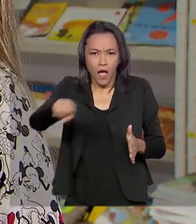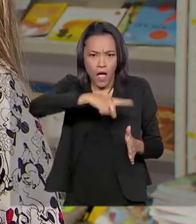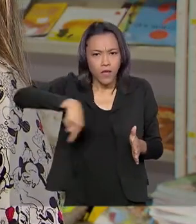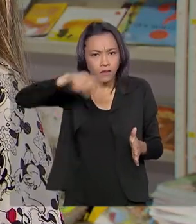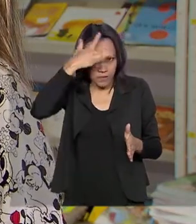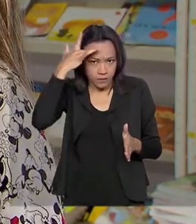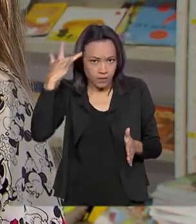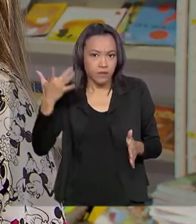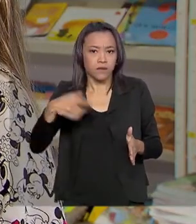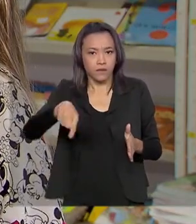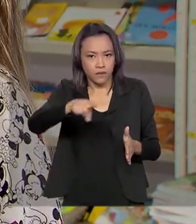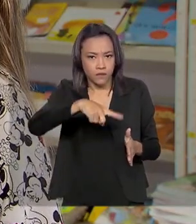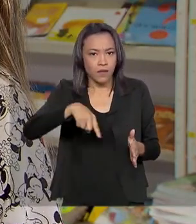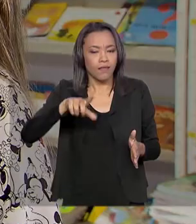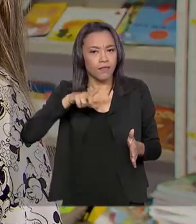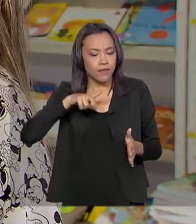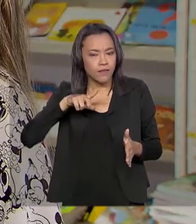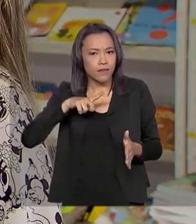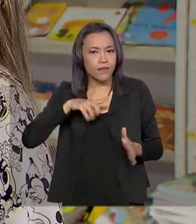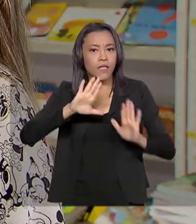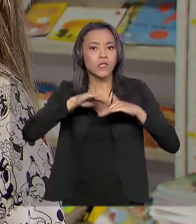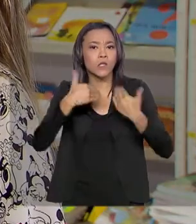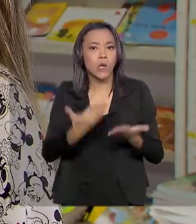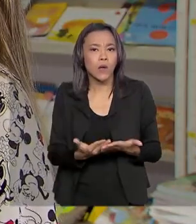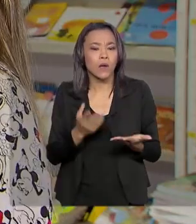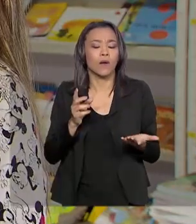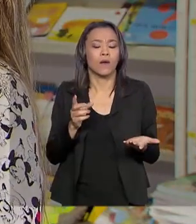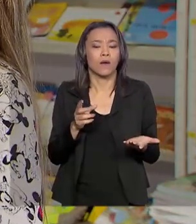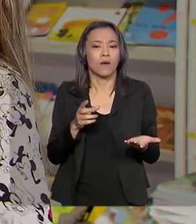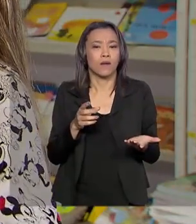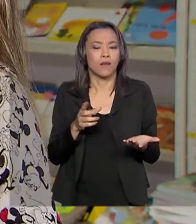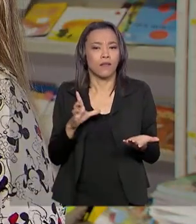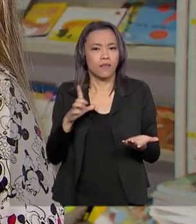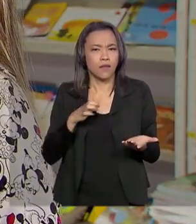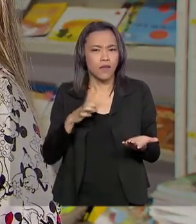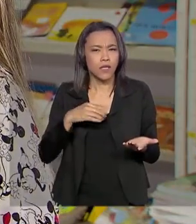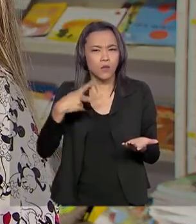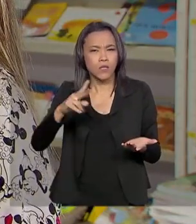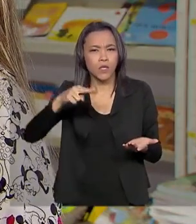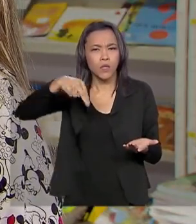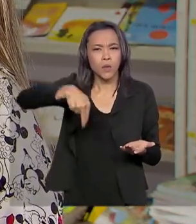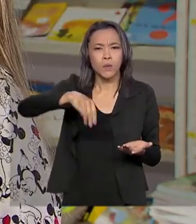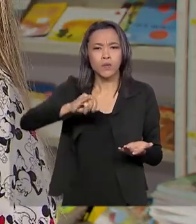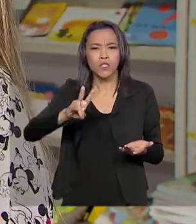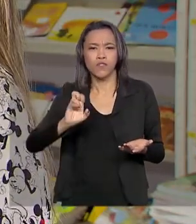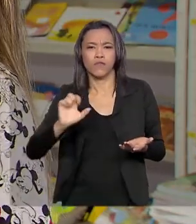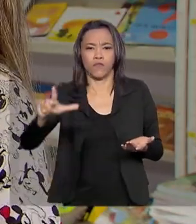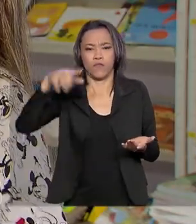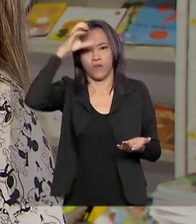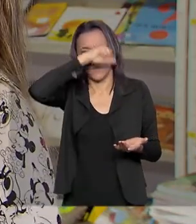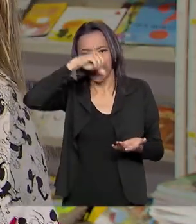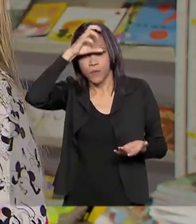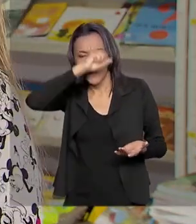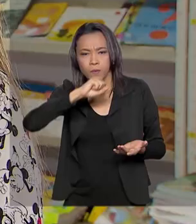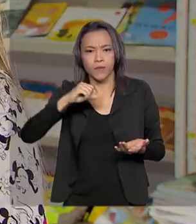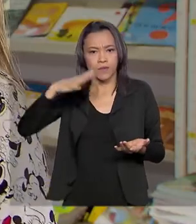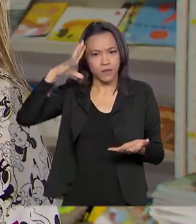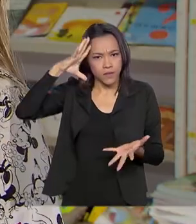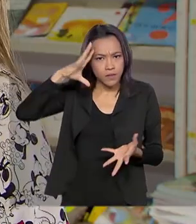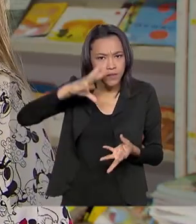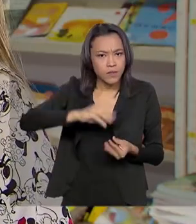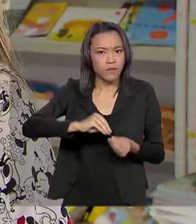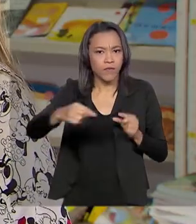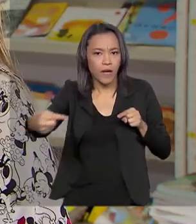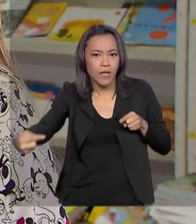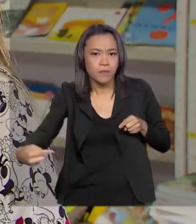tem o seu nível de leitura, sua compreensão leitora, aquém da série